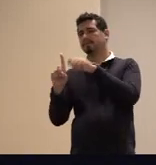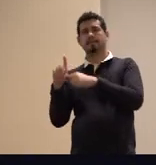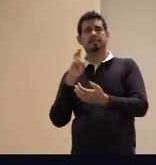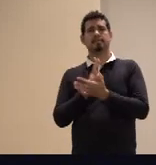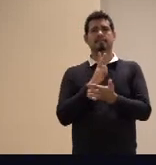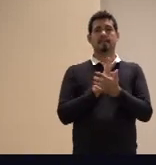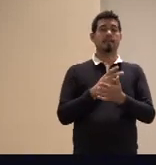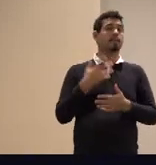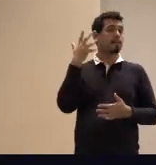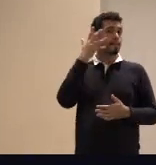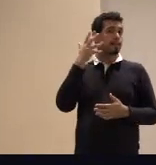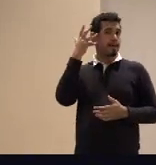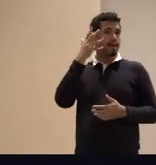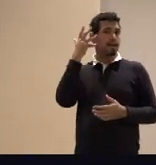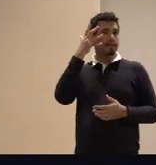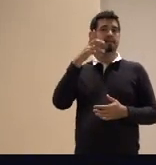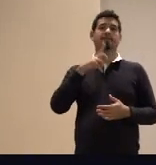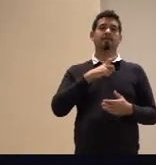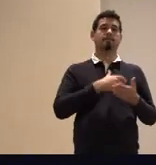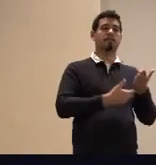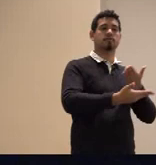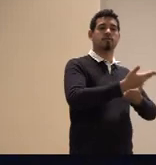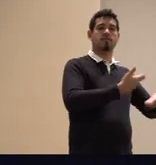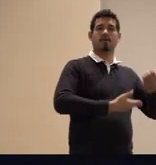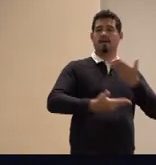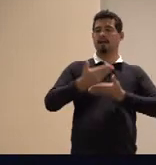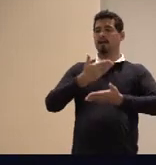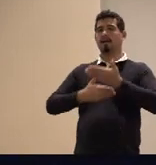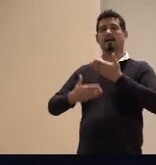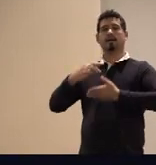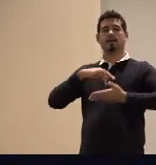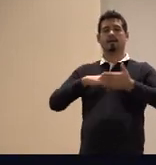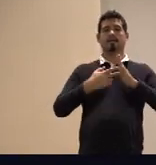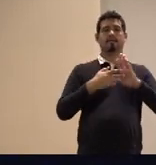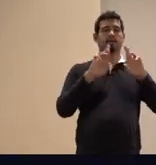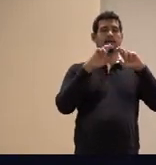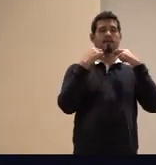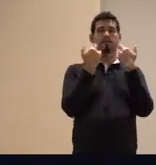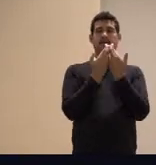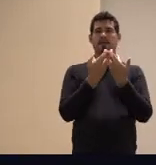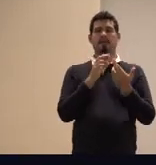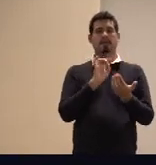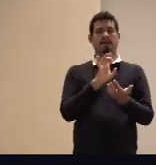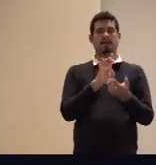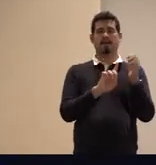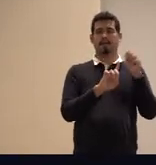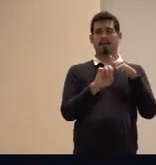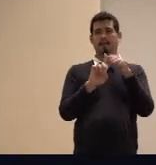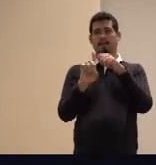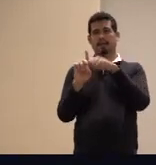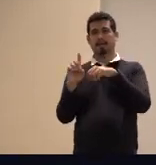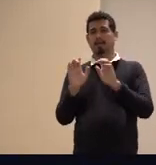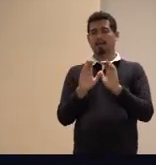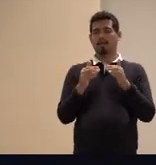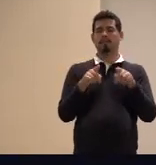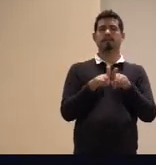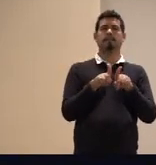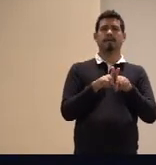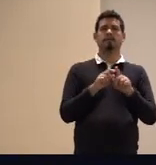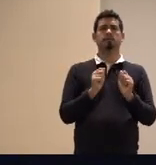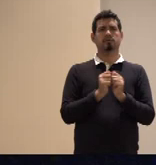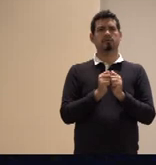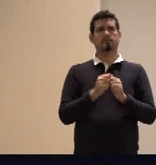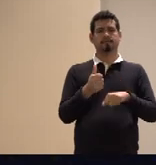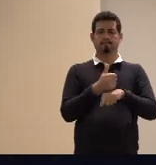essa palestra. Seria uma troca, né? Que seria a reunião mensal de cada mês. A gente faz